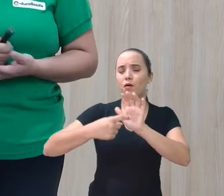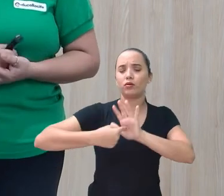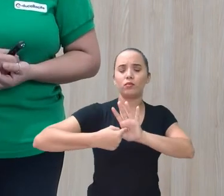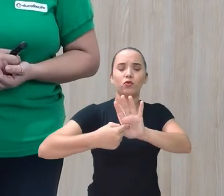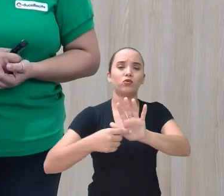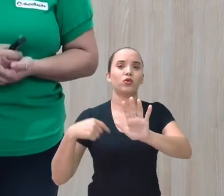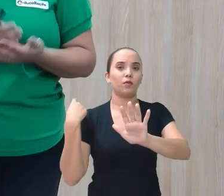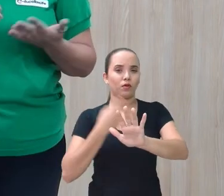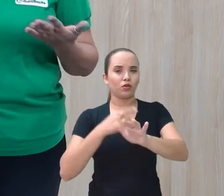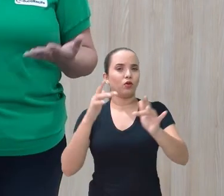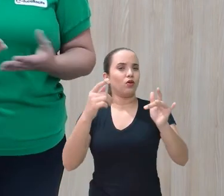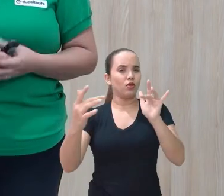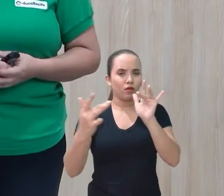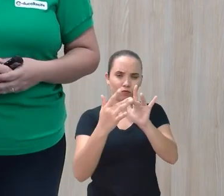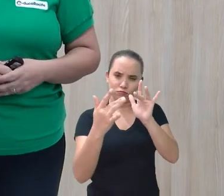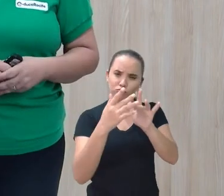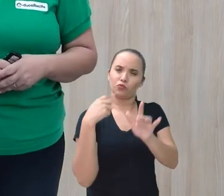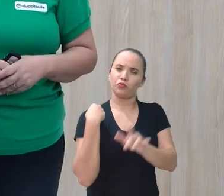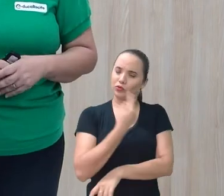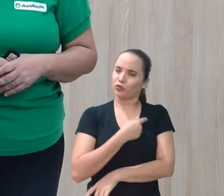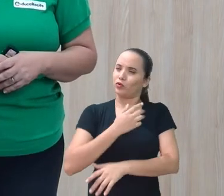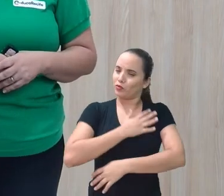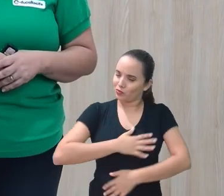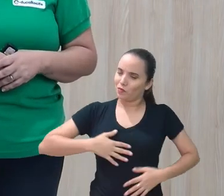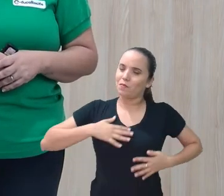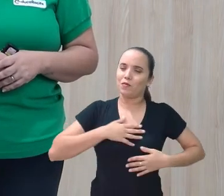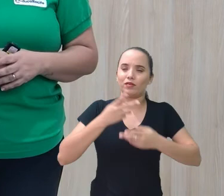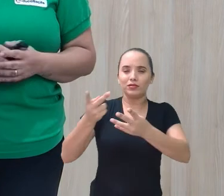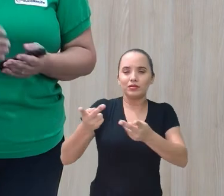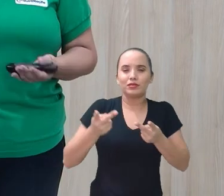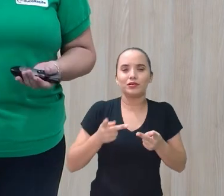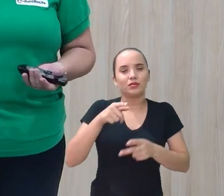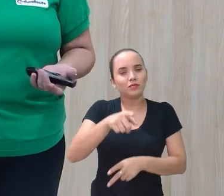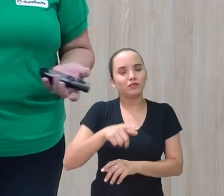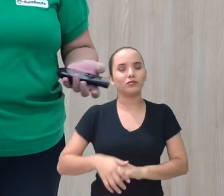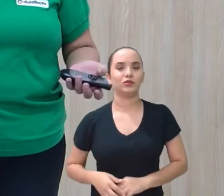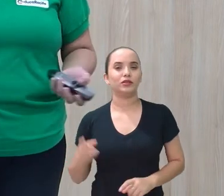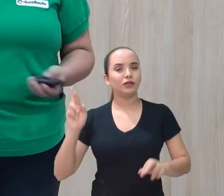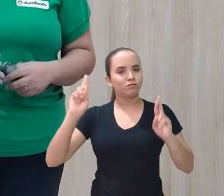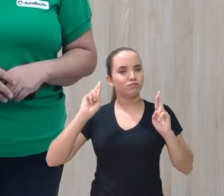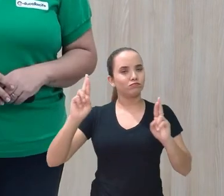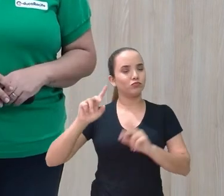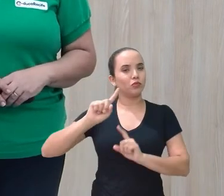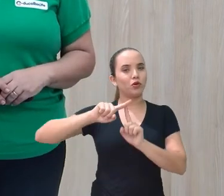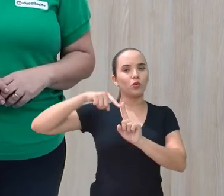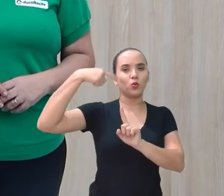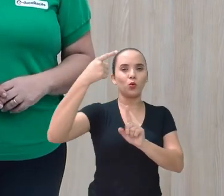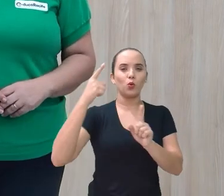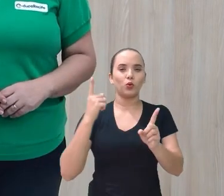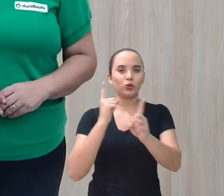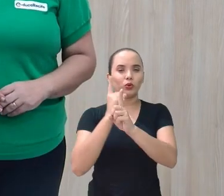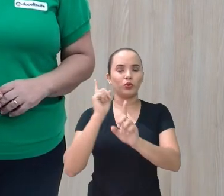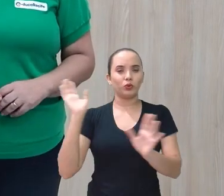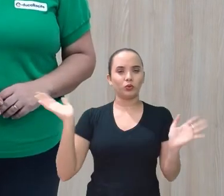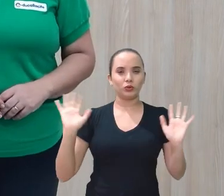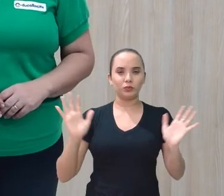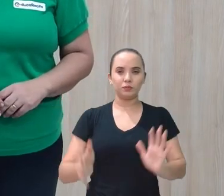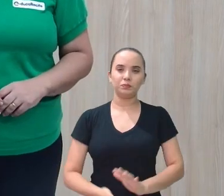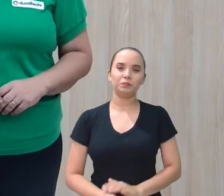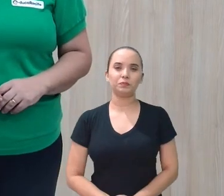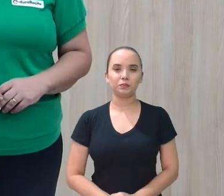em contato com a gente e vai ser um prazer te receber aqui. Te espero no nosso próximo momento. Até mais!